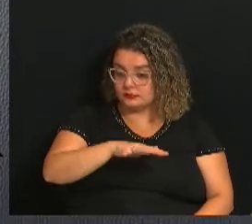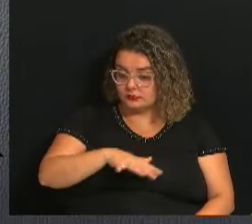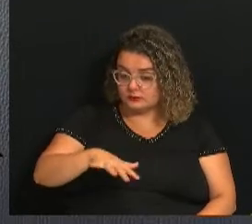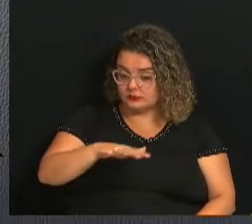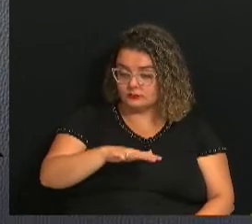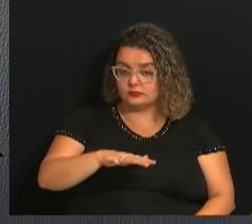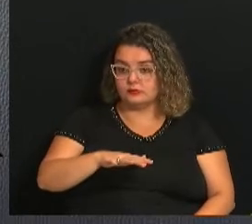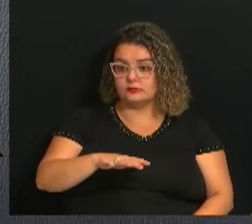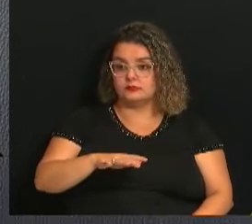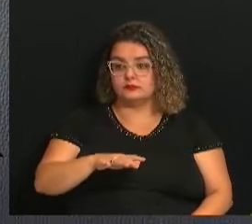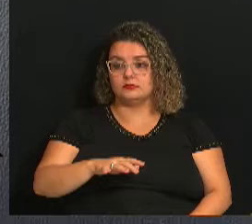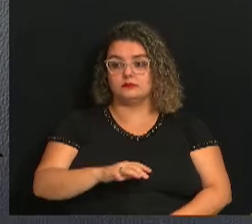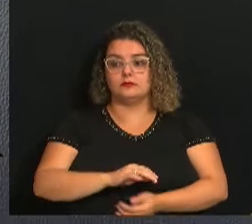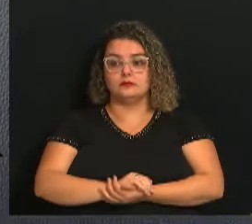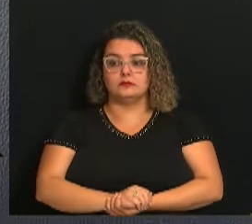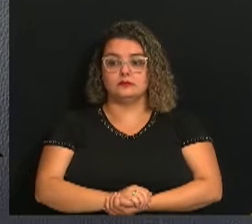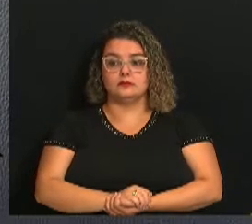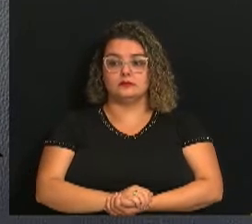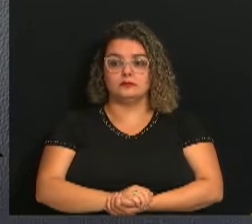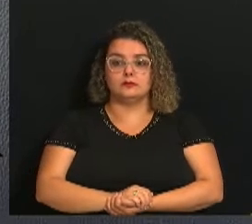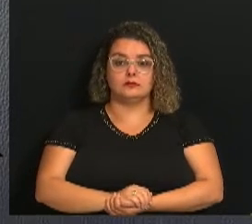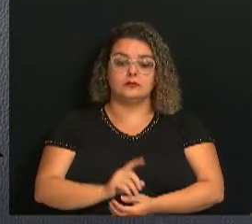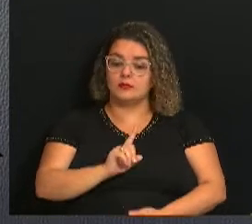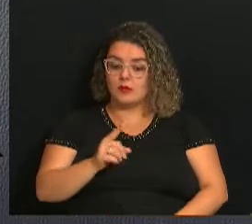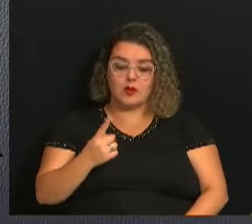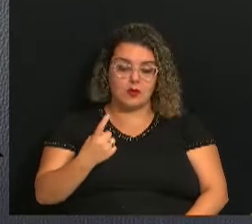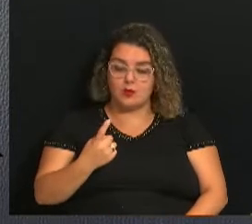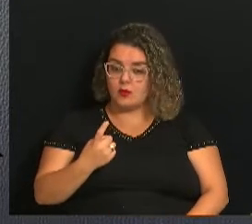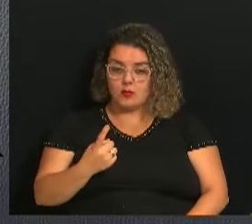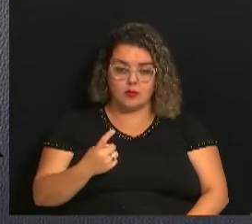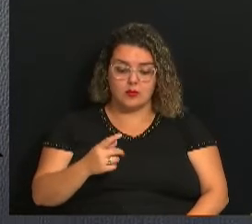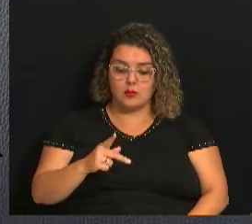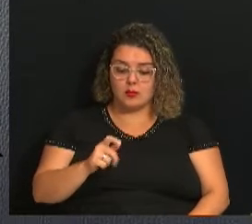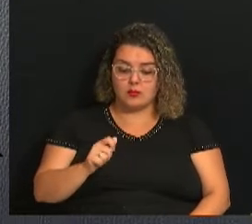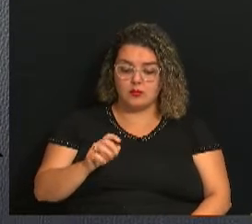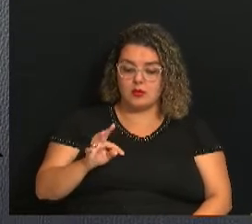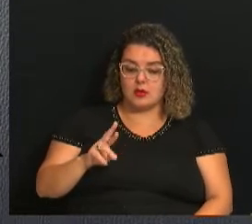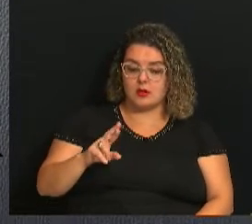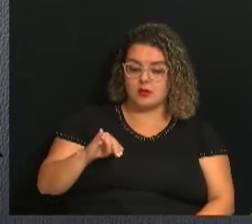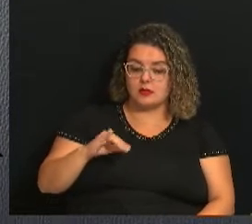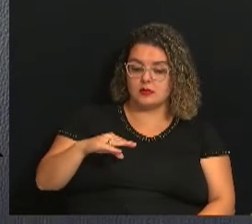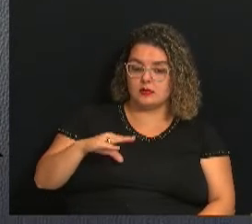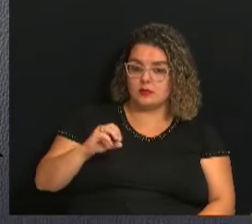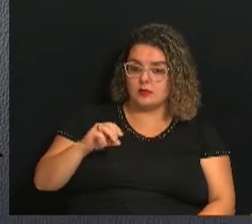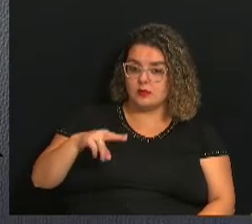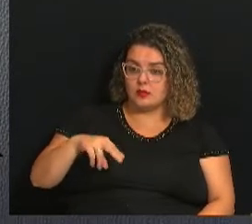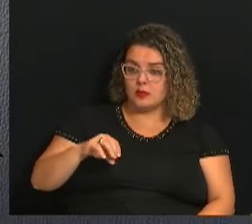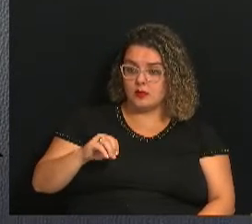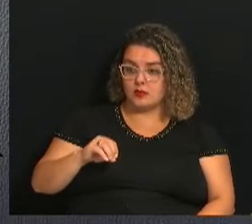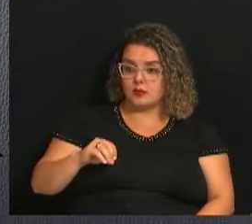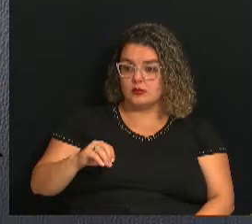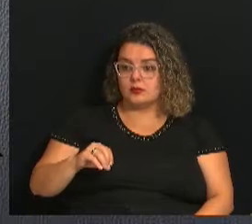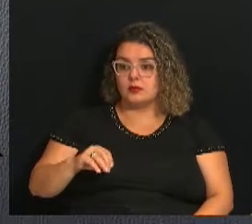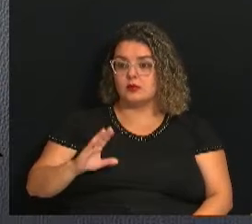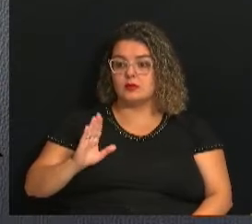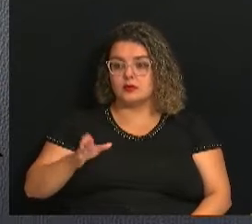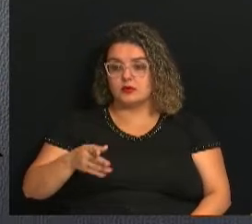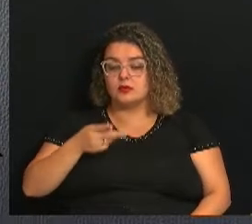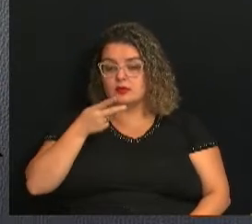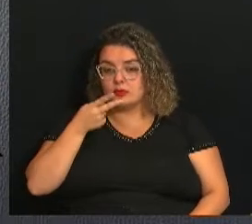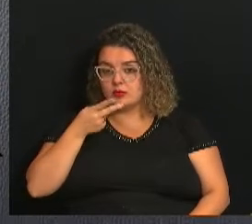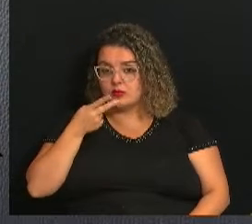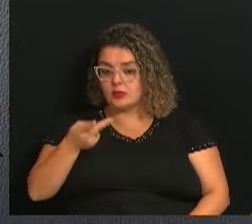não é o único patrimônio cultural que a administração já disse, já lançou aí